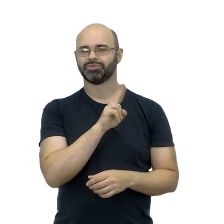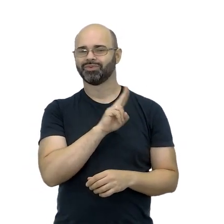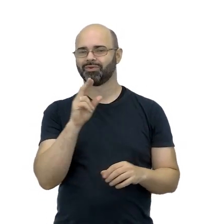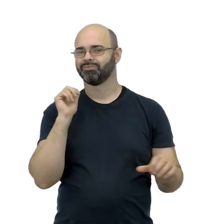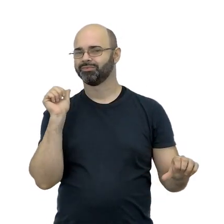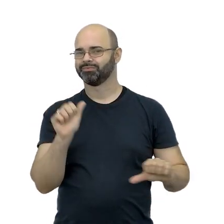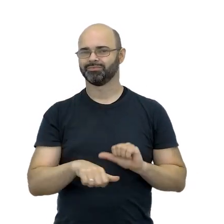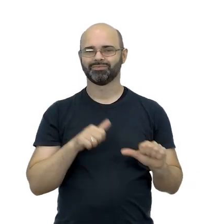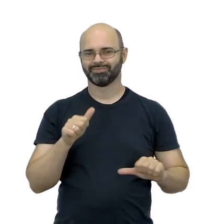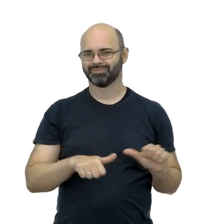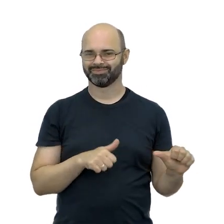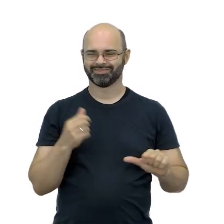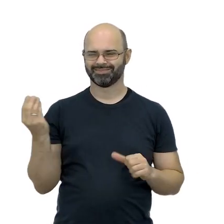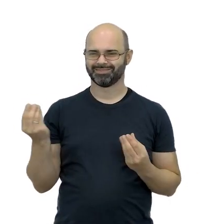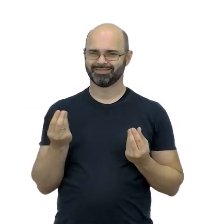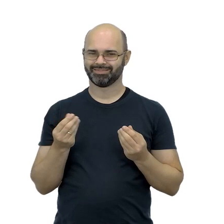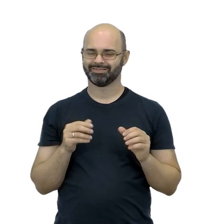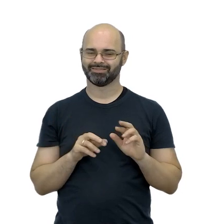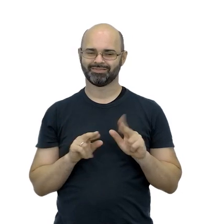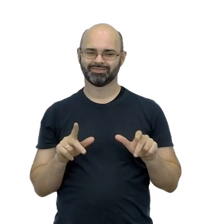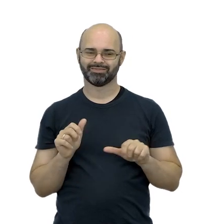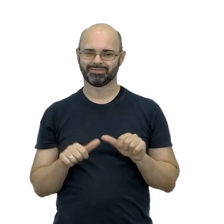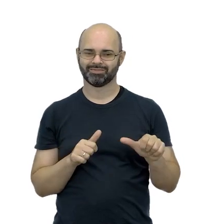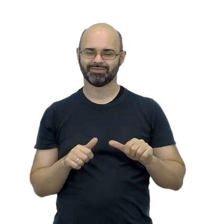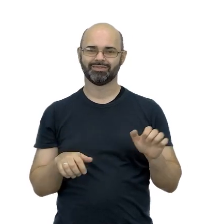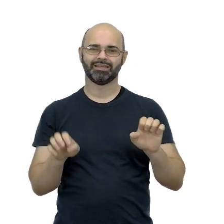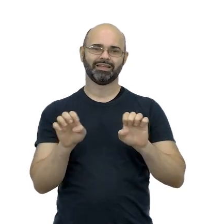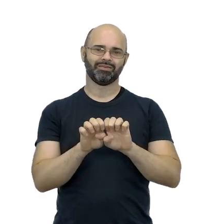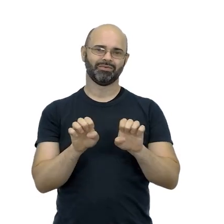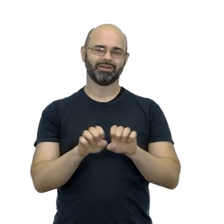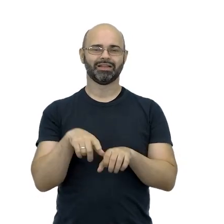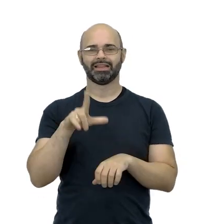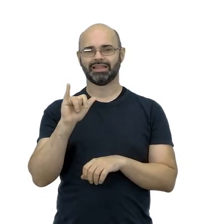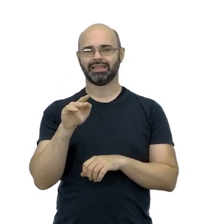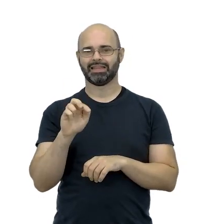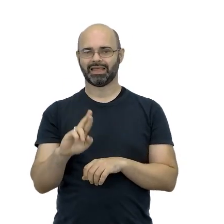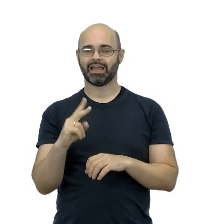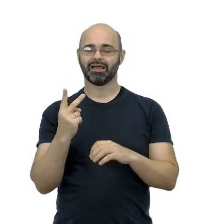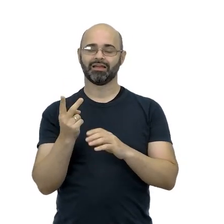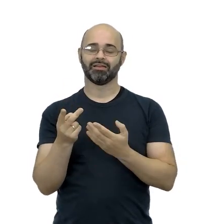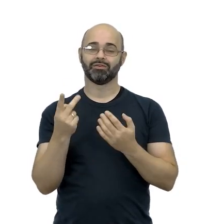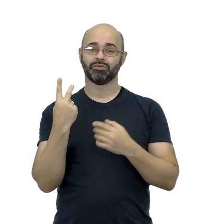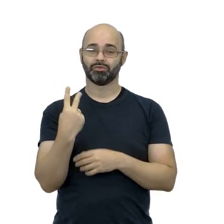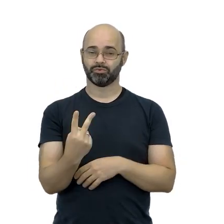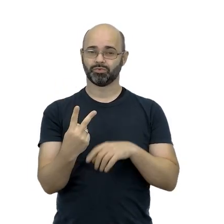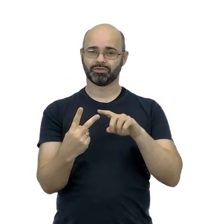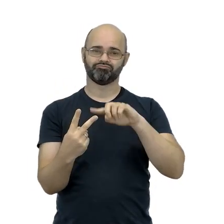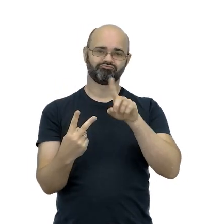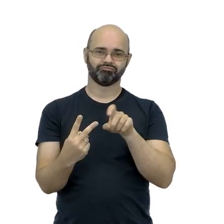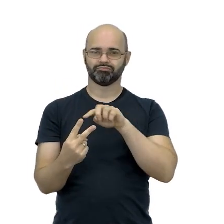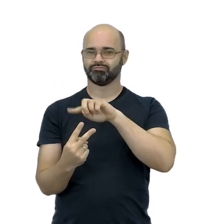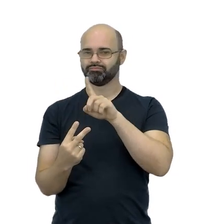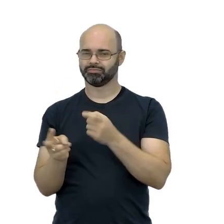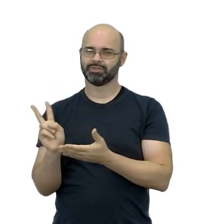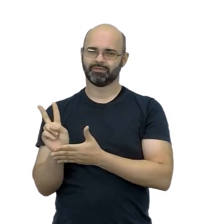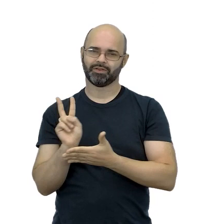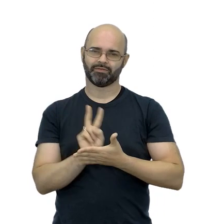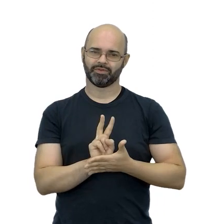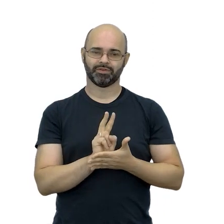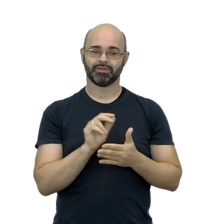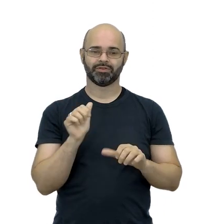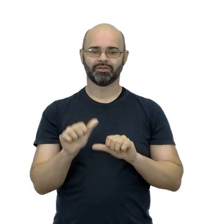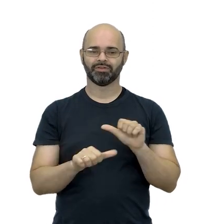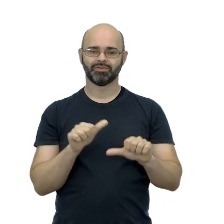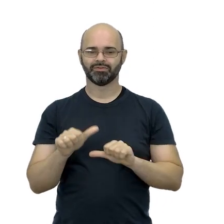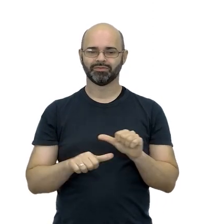dessa coisinha aí, né? Ao invés de ser uma equação linear com 2 variáveis, 2 incógnitas, ela passa a ser o quê? A gente troca